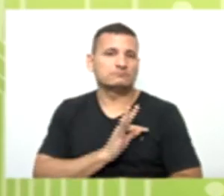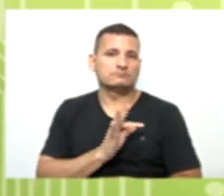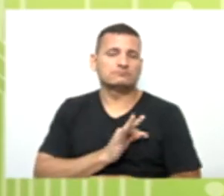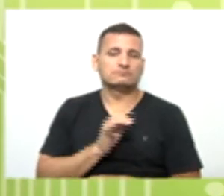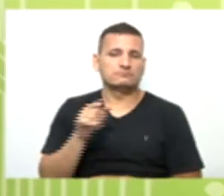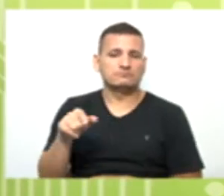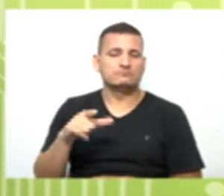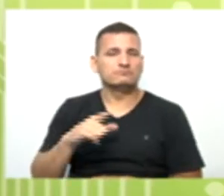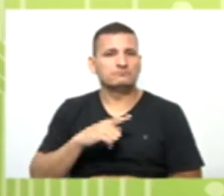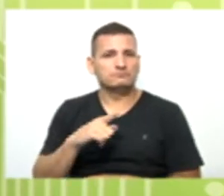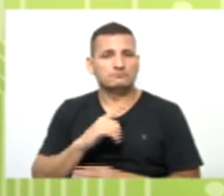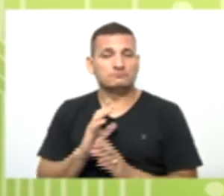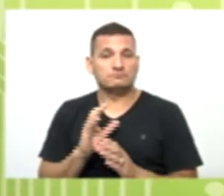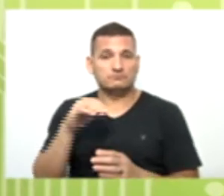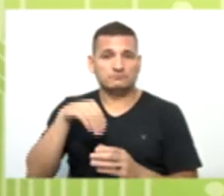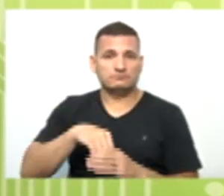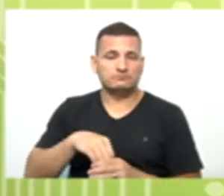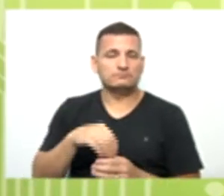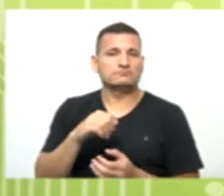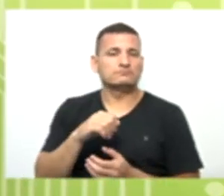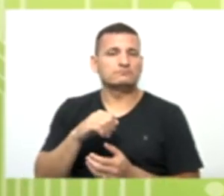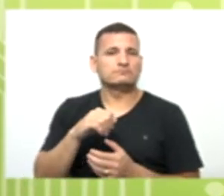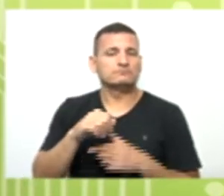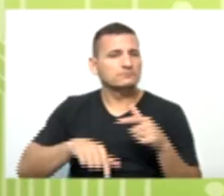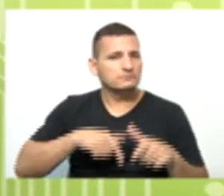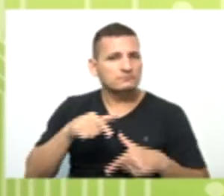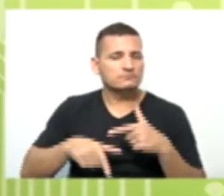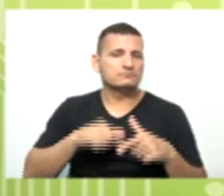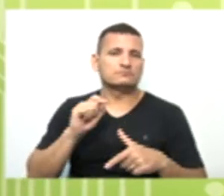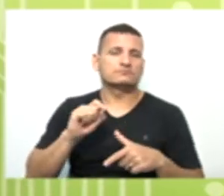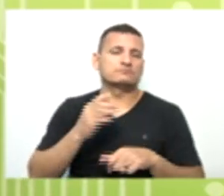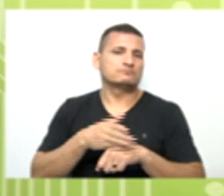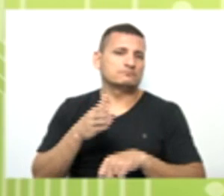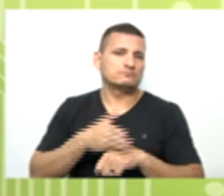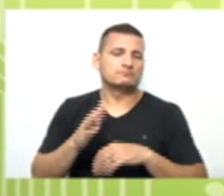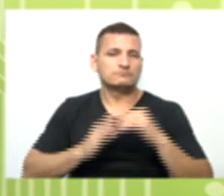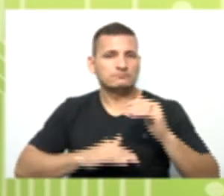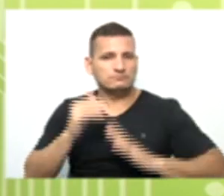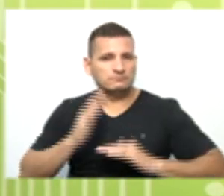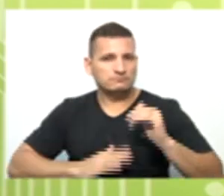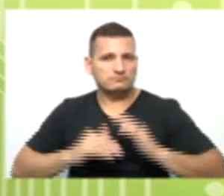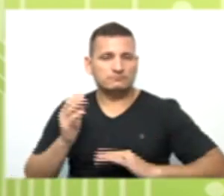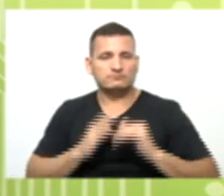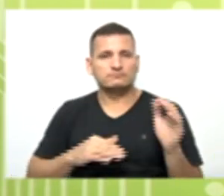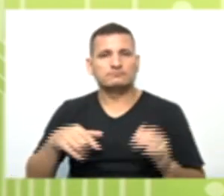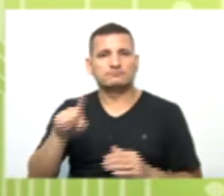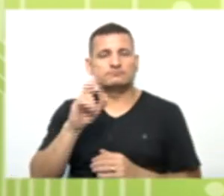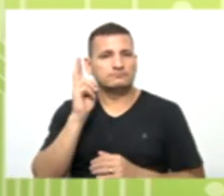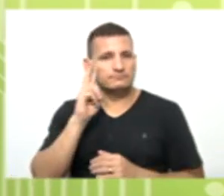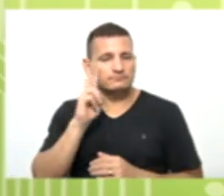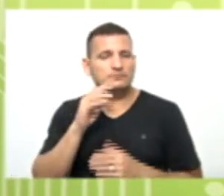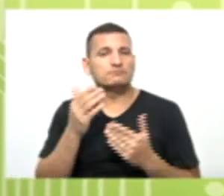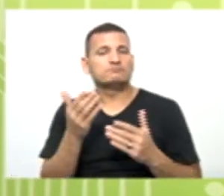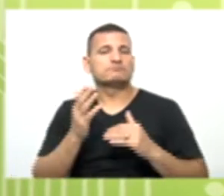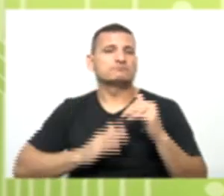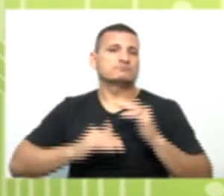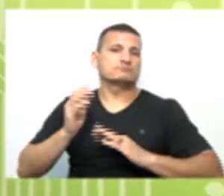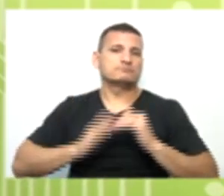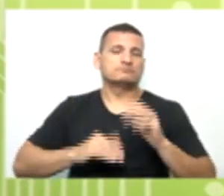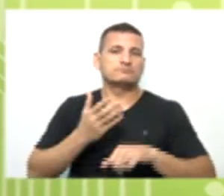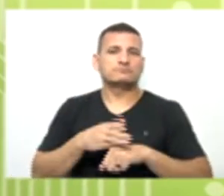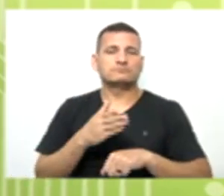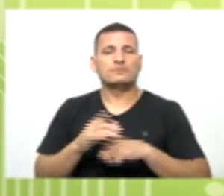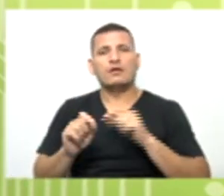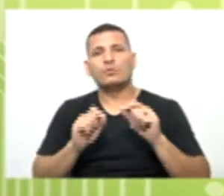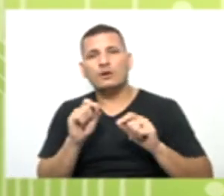está dentro daquelas atividades da prática profissional. Lembra que nós falamos aqui, prática profissional, o que é?